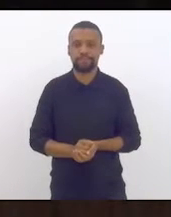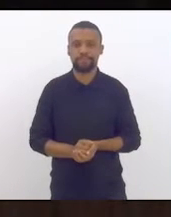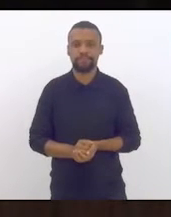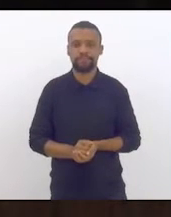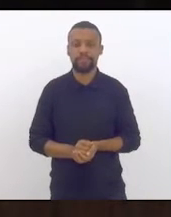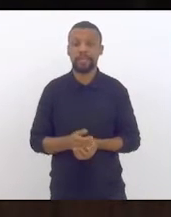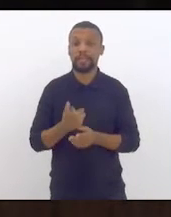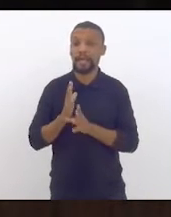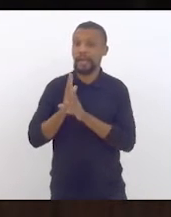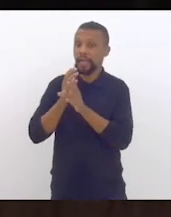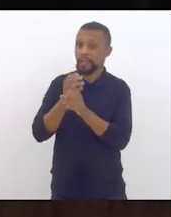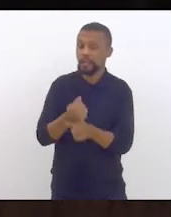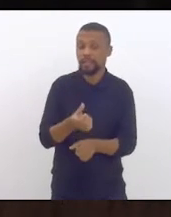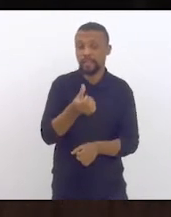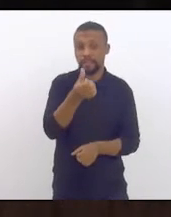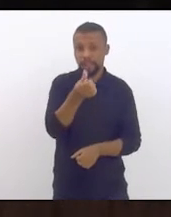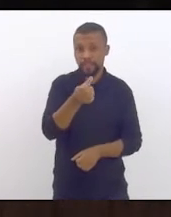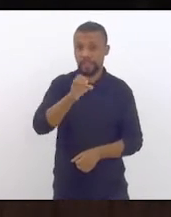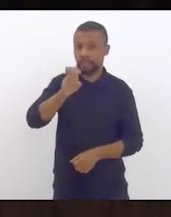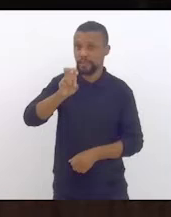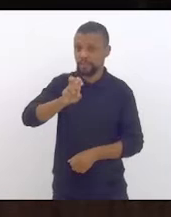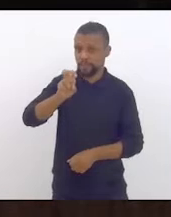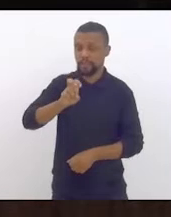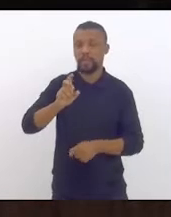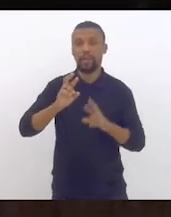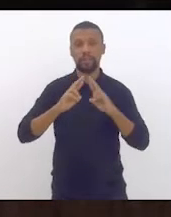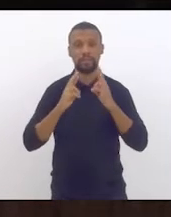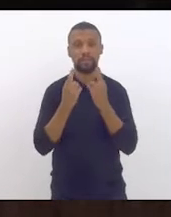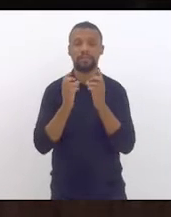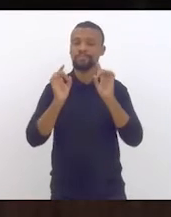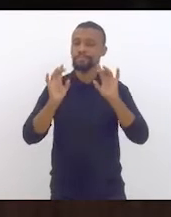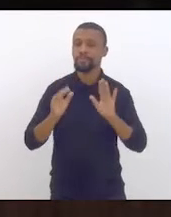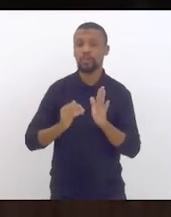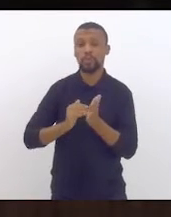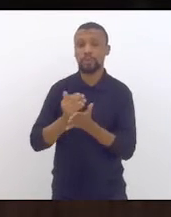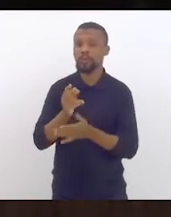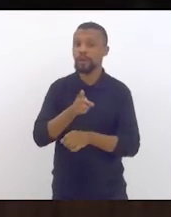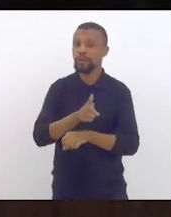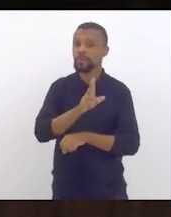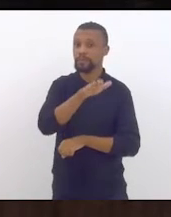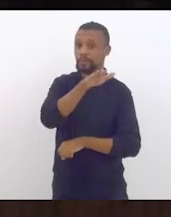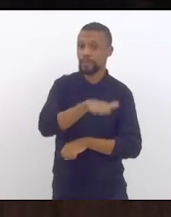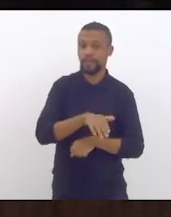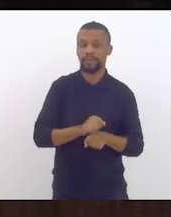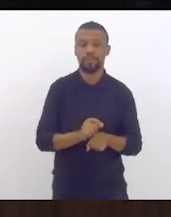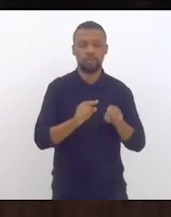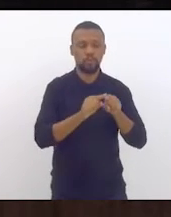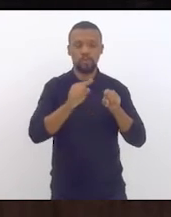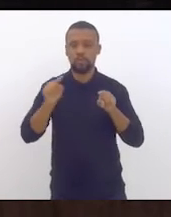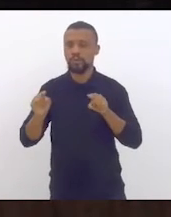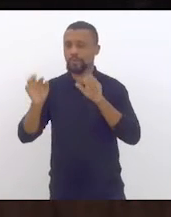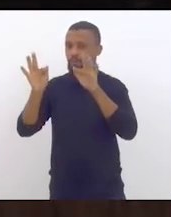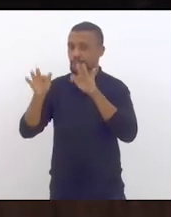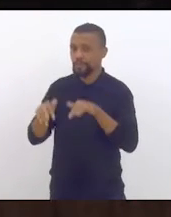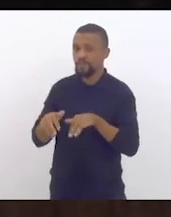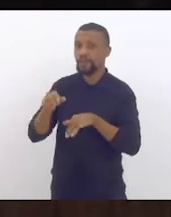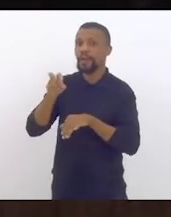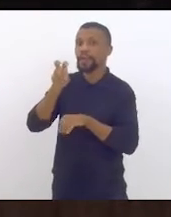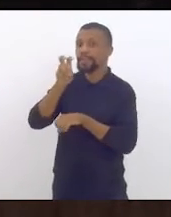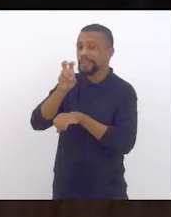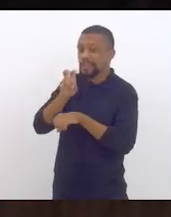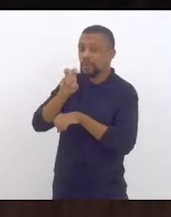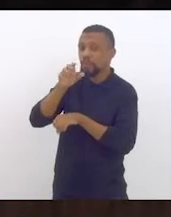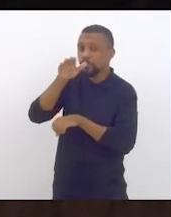65ª sessão extraordinária que iniciado as 14horas encerrou suas direto às